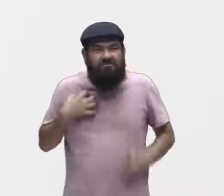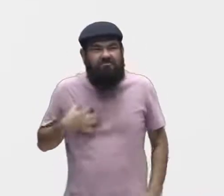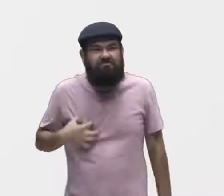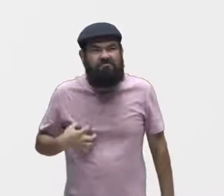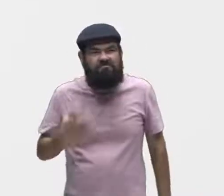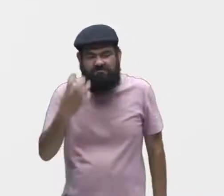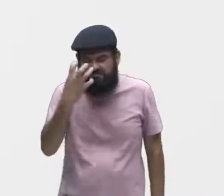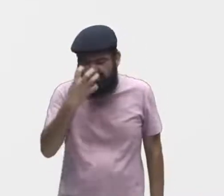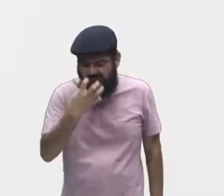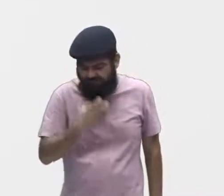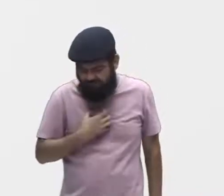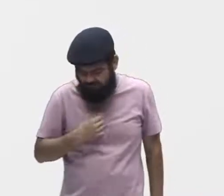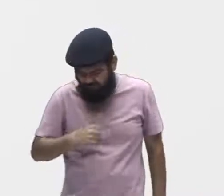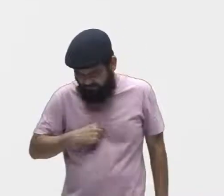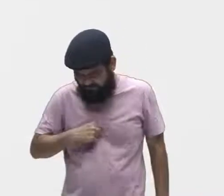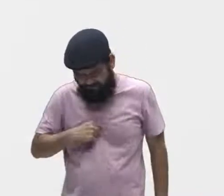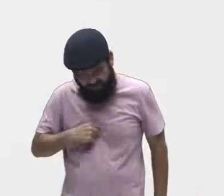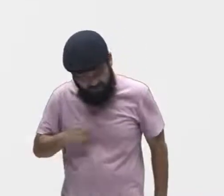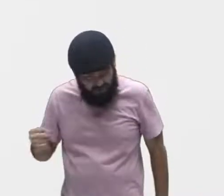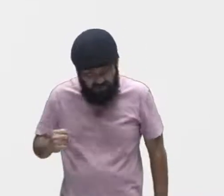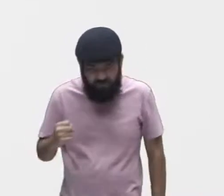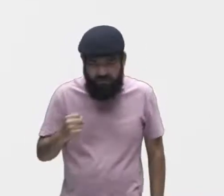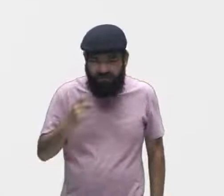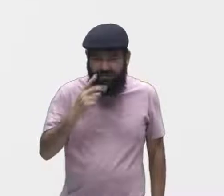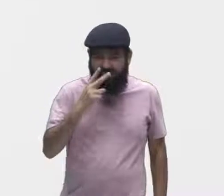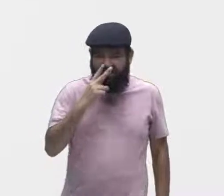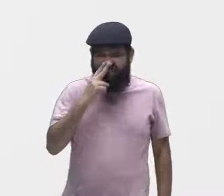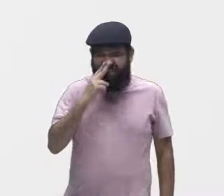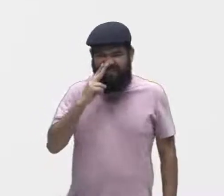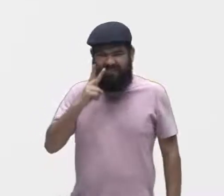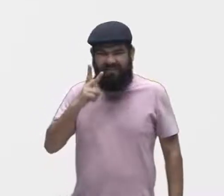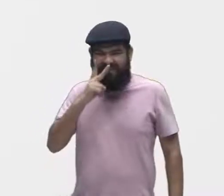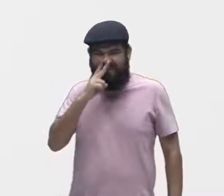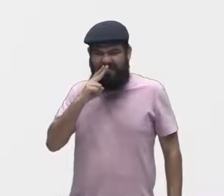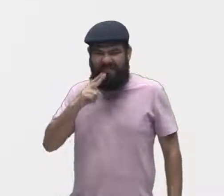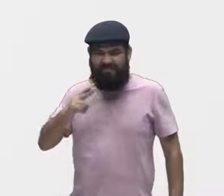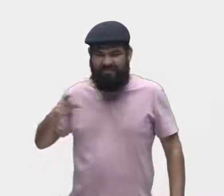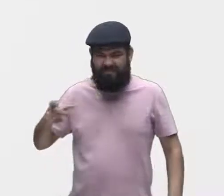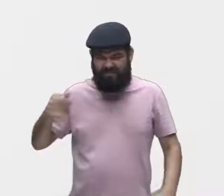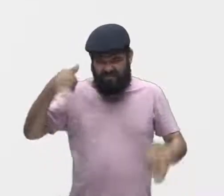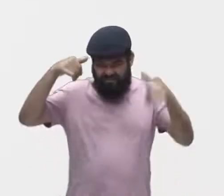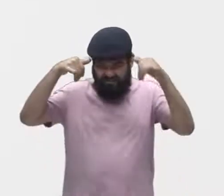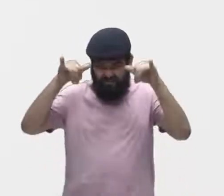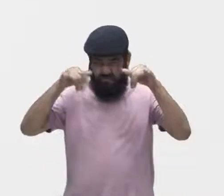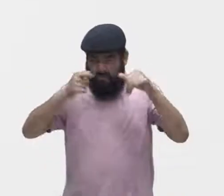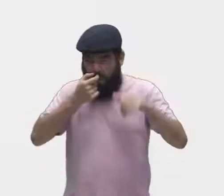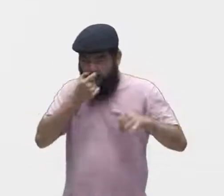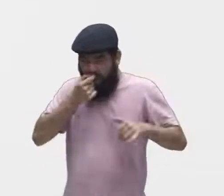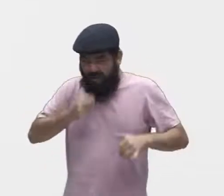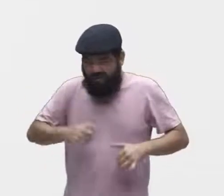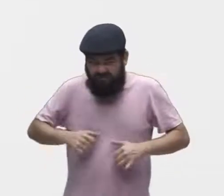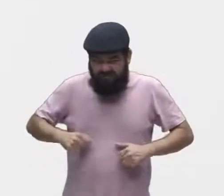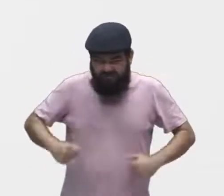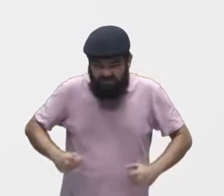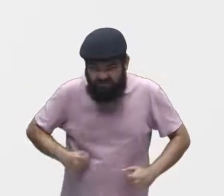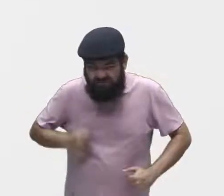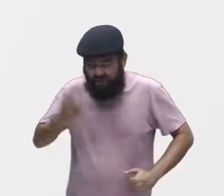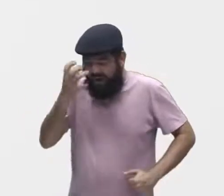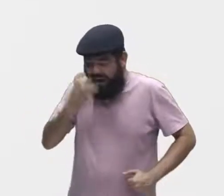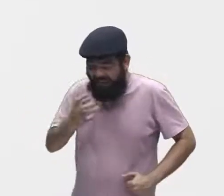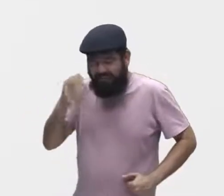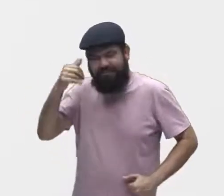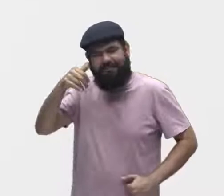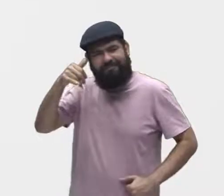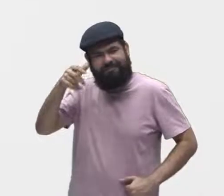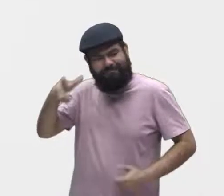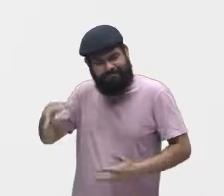que impossível. A gente fica igual um Hulk, né? Assim, com raiva, assim. Então, a gente percebe que a gente tá com raiva,